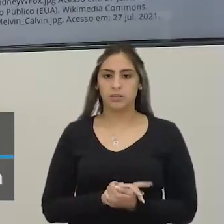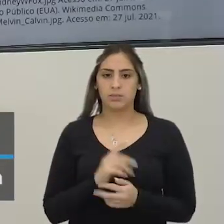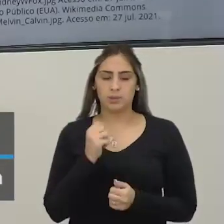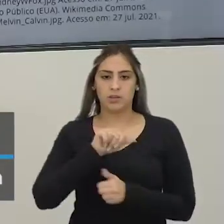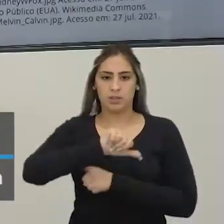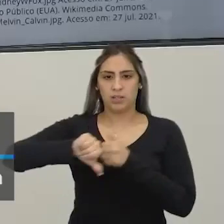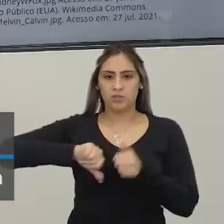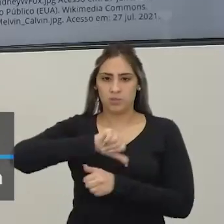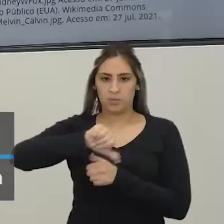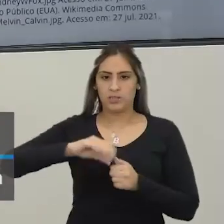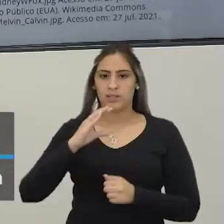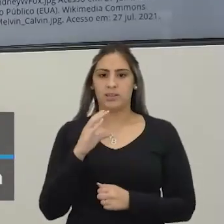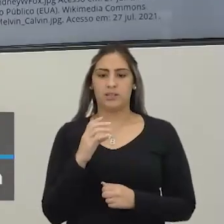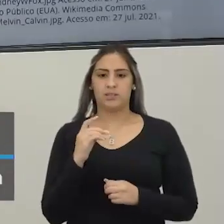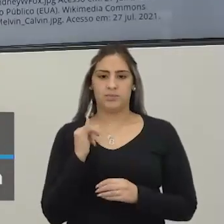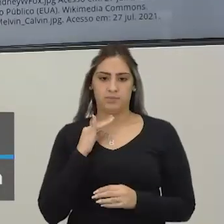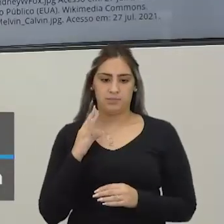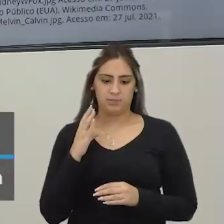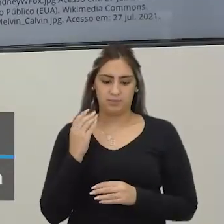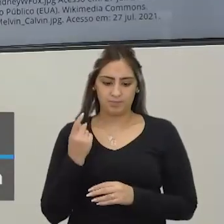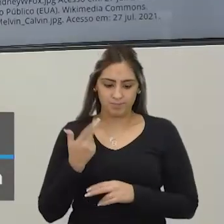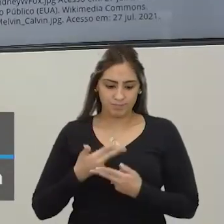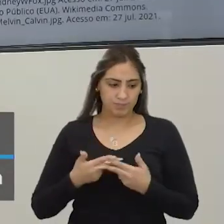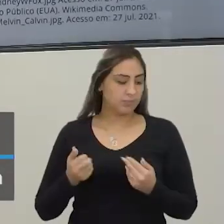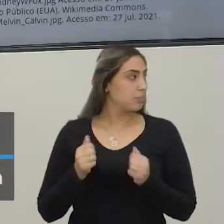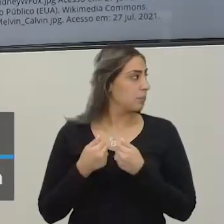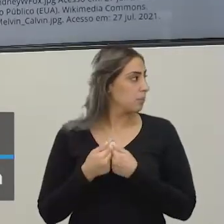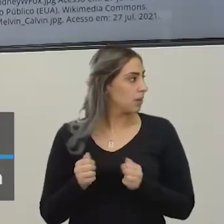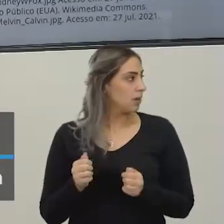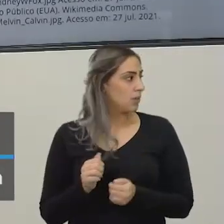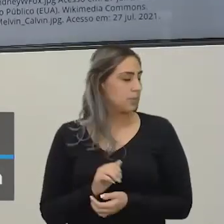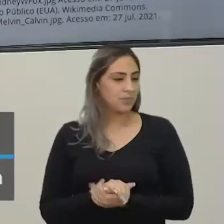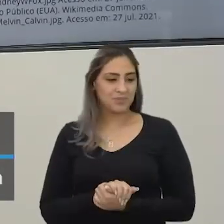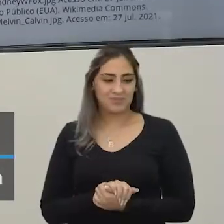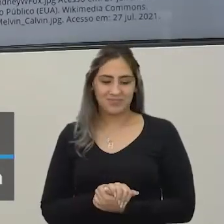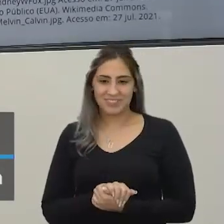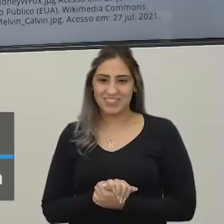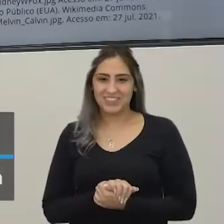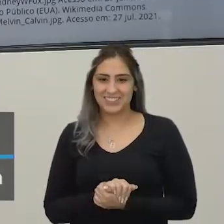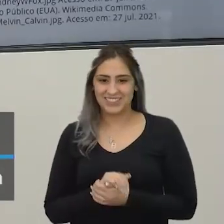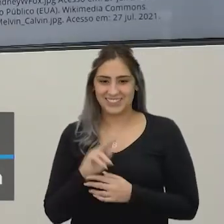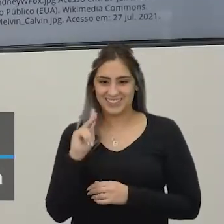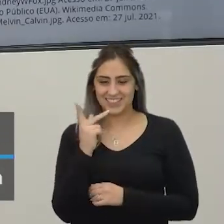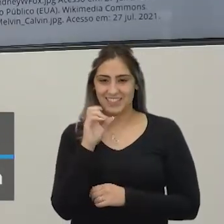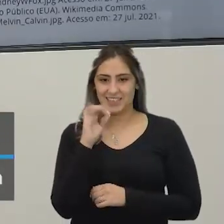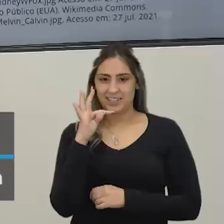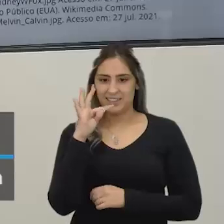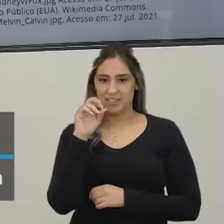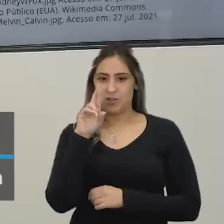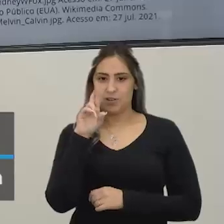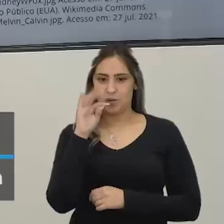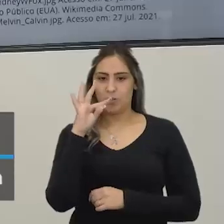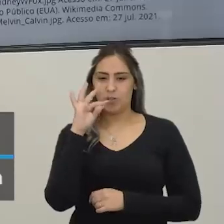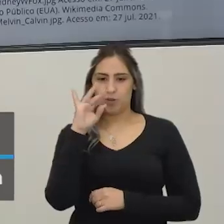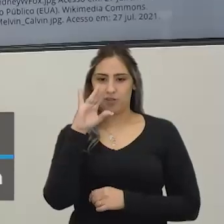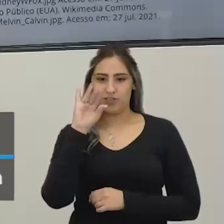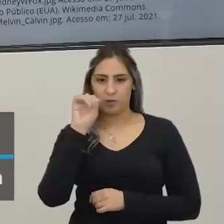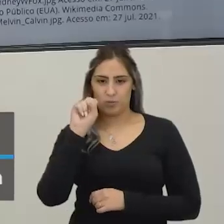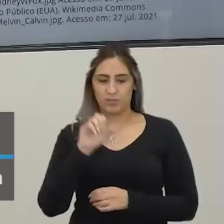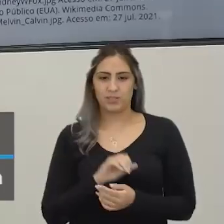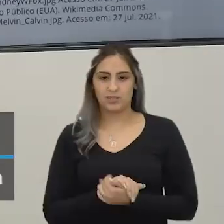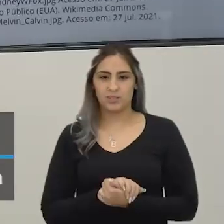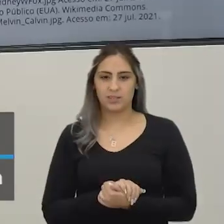os carboidratos. E aí, gente, eles endossam então a teoria heterotrófica. Então, Sidney Fox e o